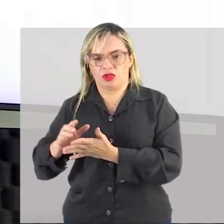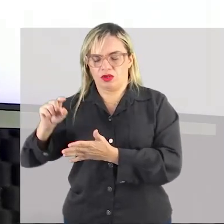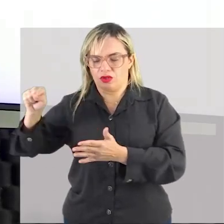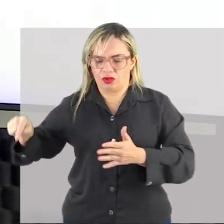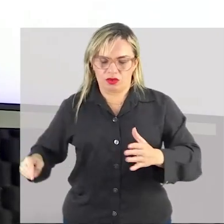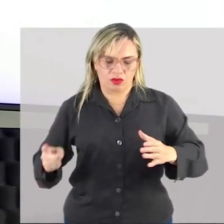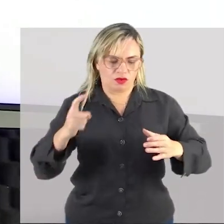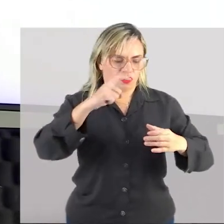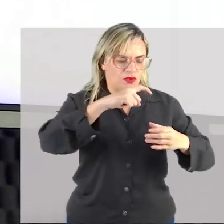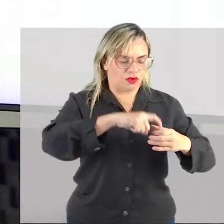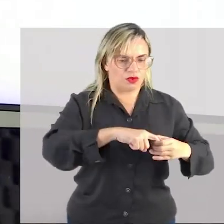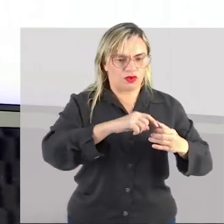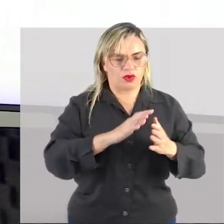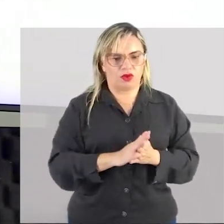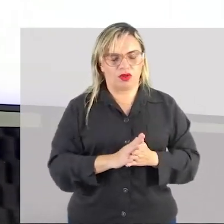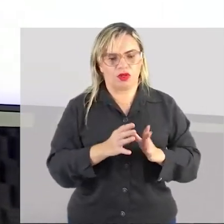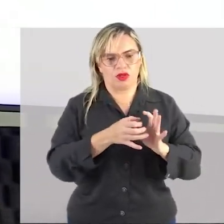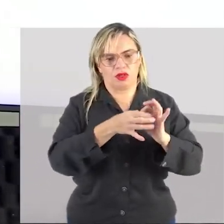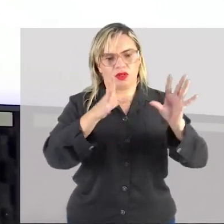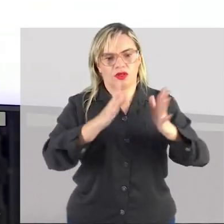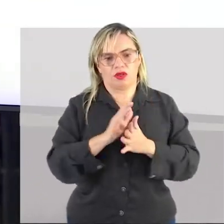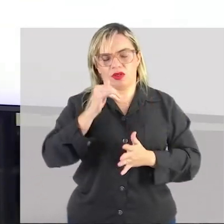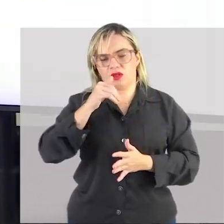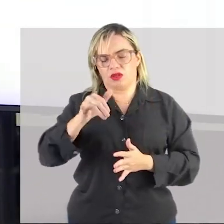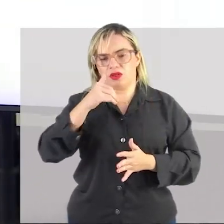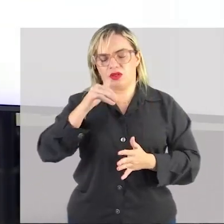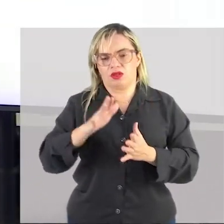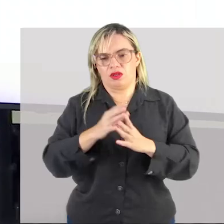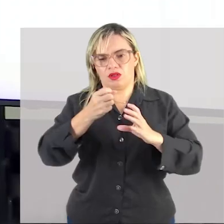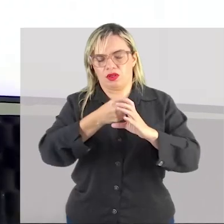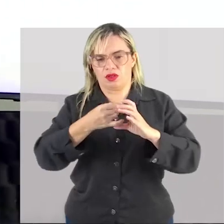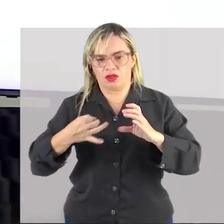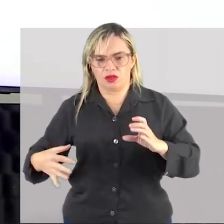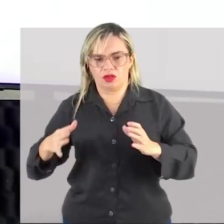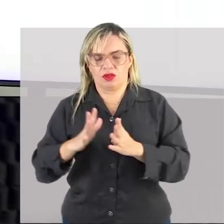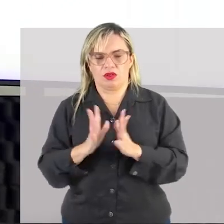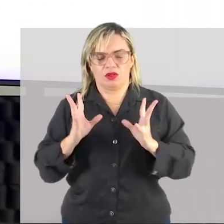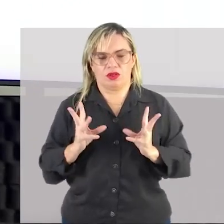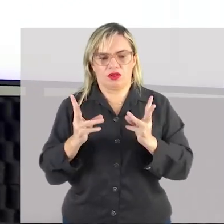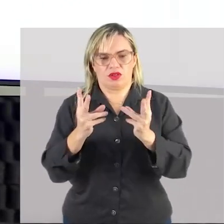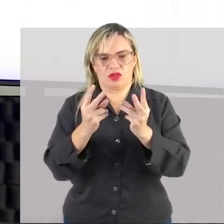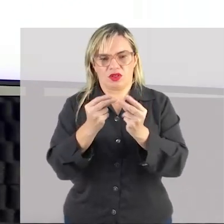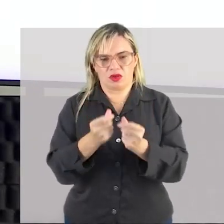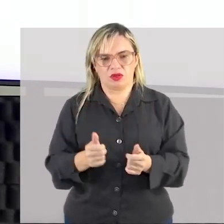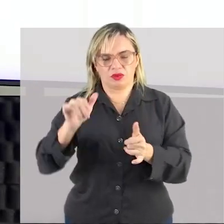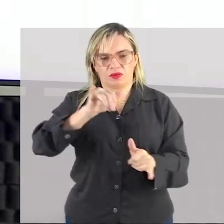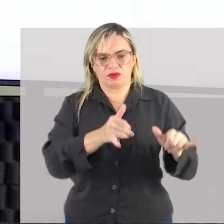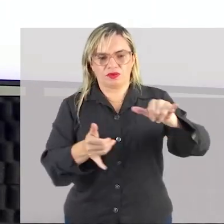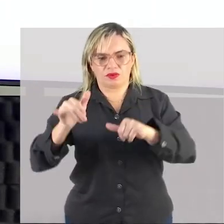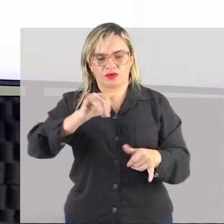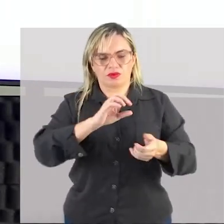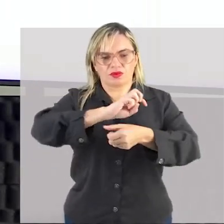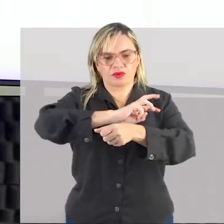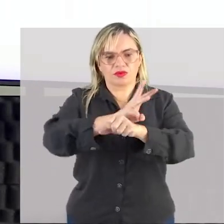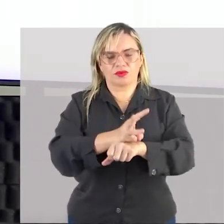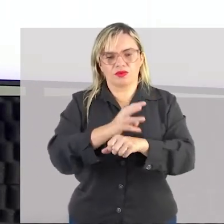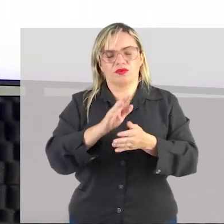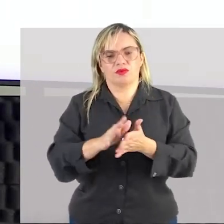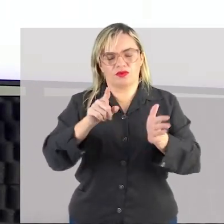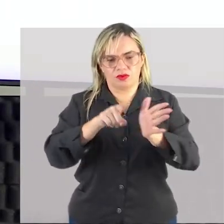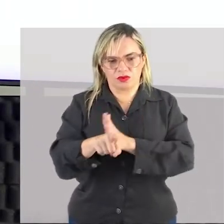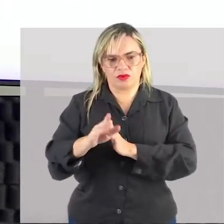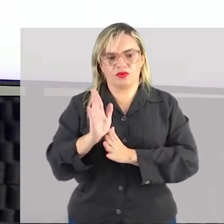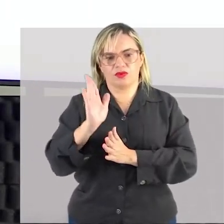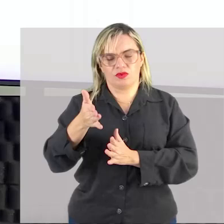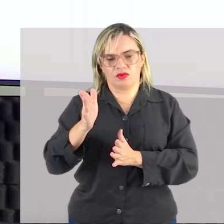Certo? Tá aparecendo muito essas questões associadas a características das substâncias, tá, gente? A UEMA já colocou uma questão